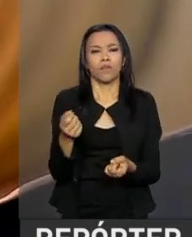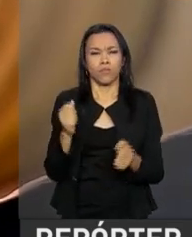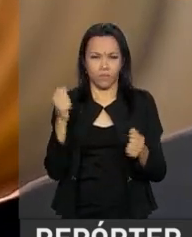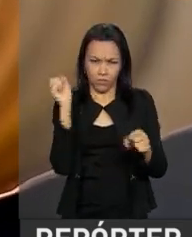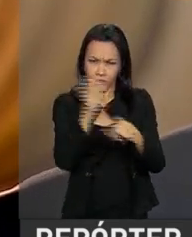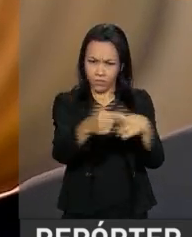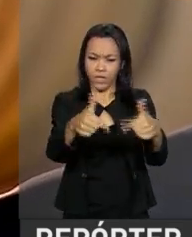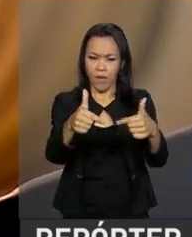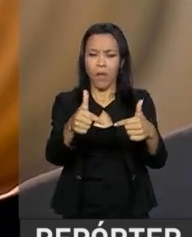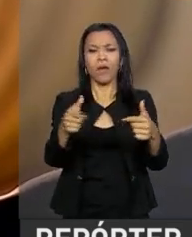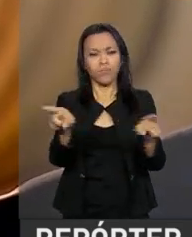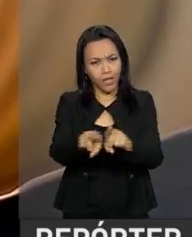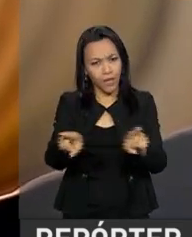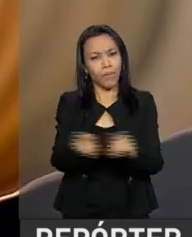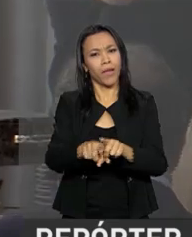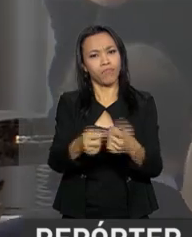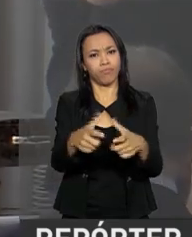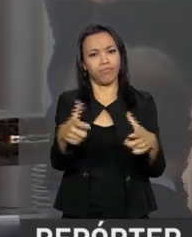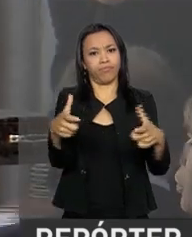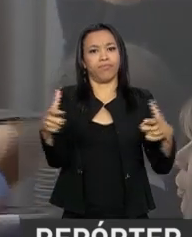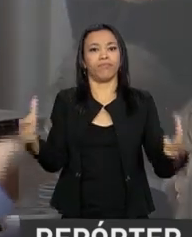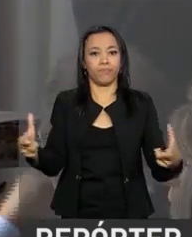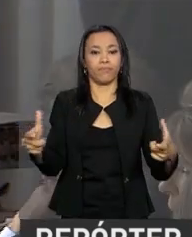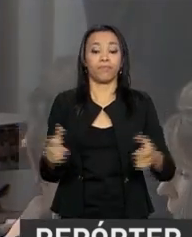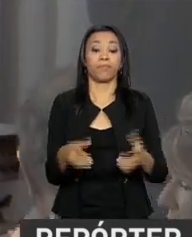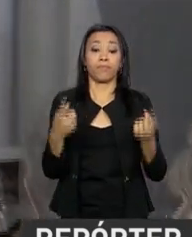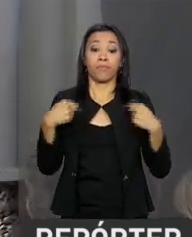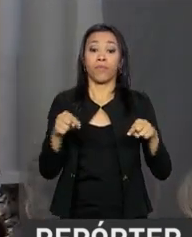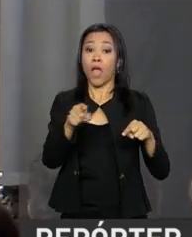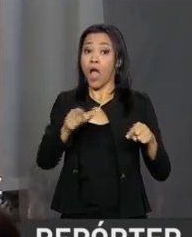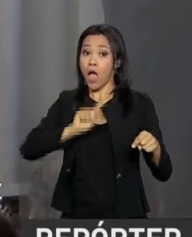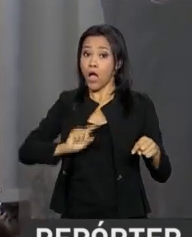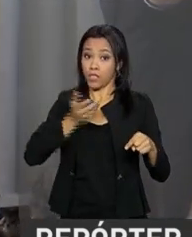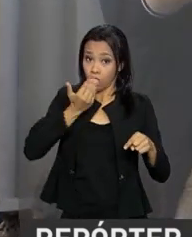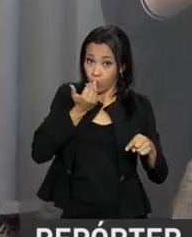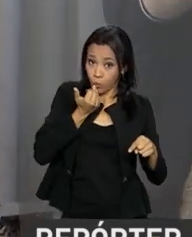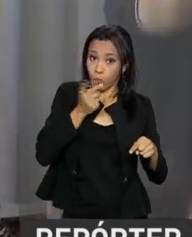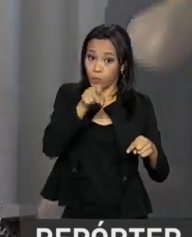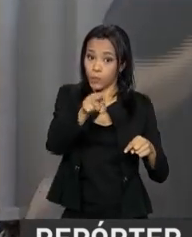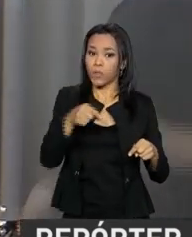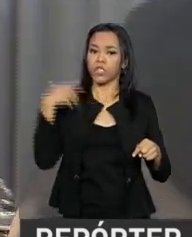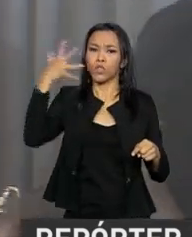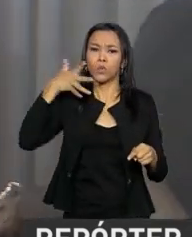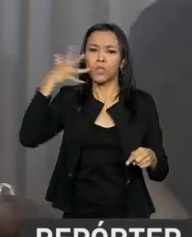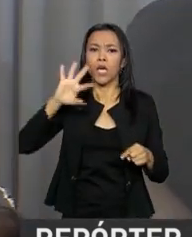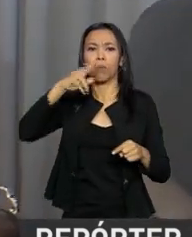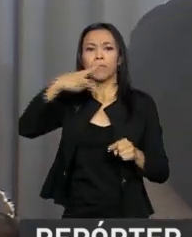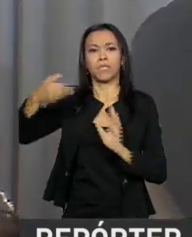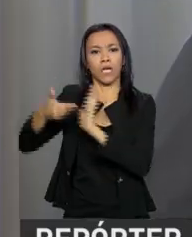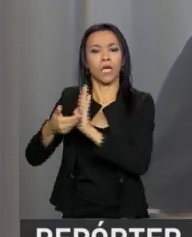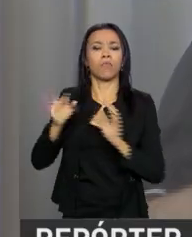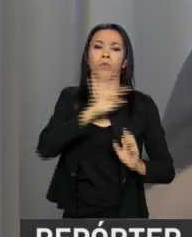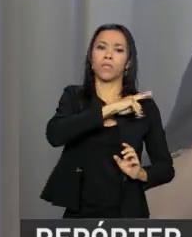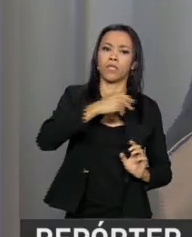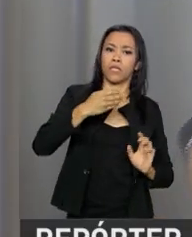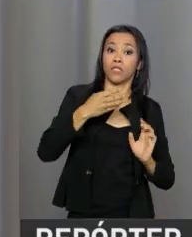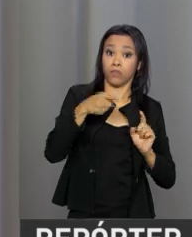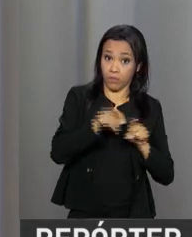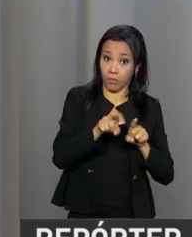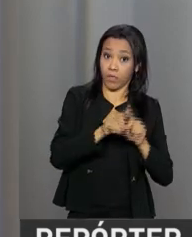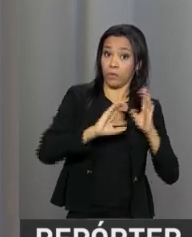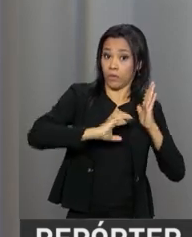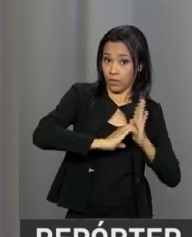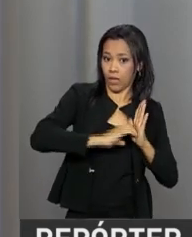empregos também deverão voltar. Ainda antes do jantar, discursaram os presidentes da Câmara e do Senado. Para que se tenha